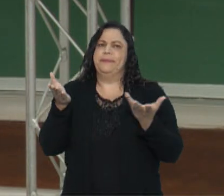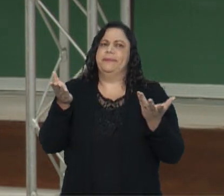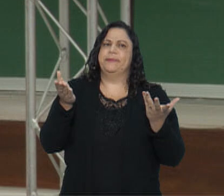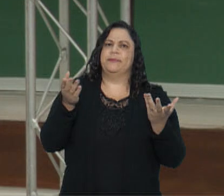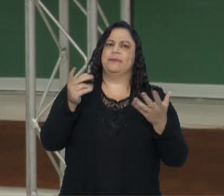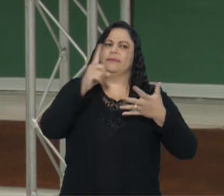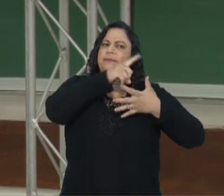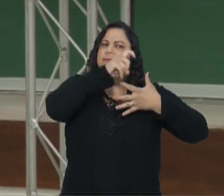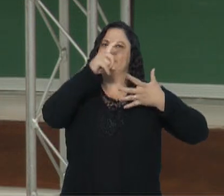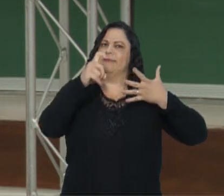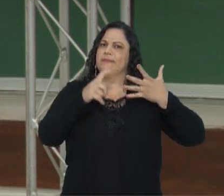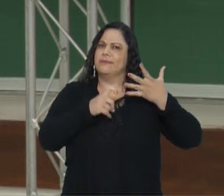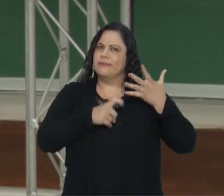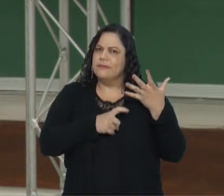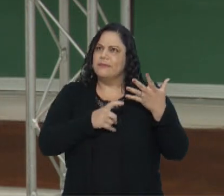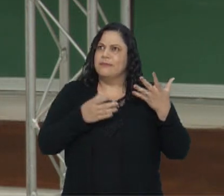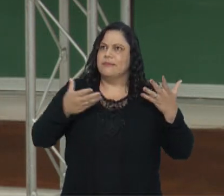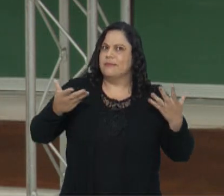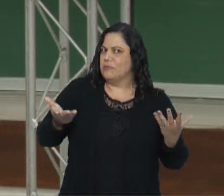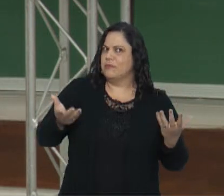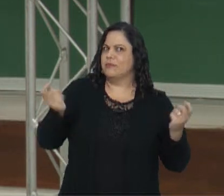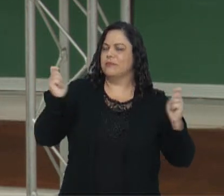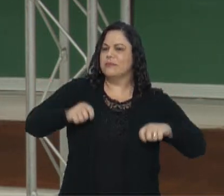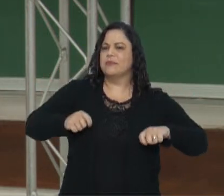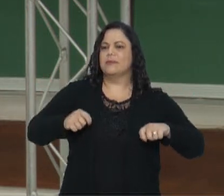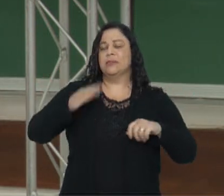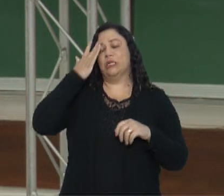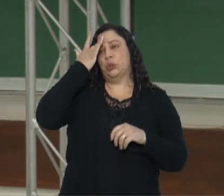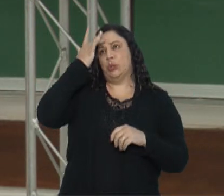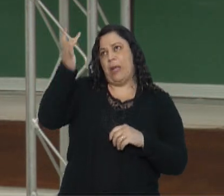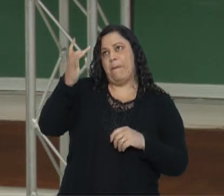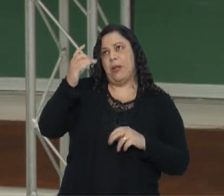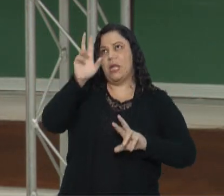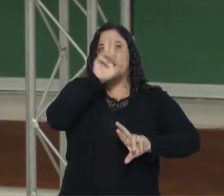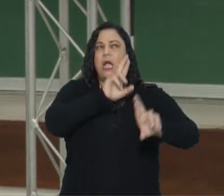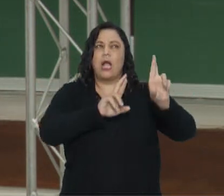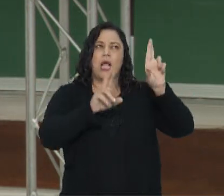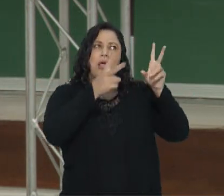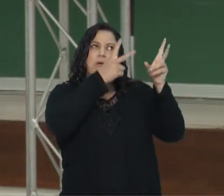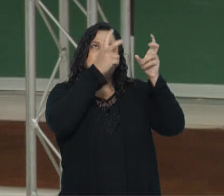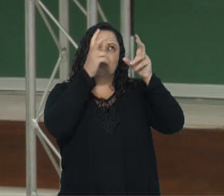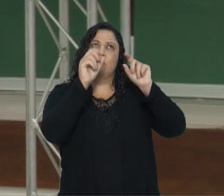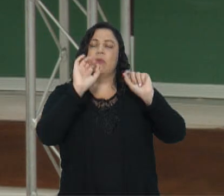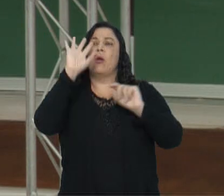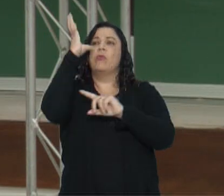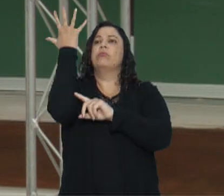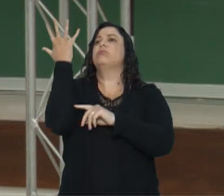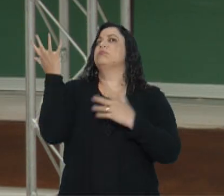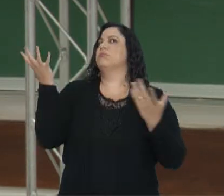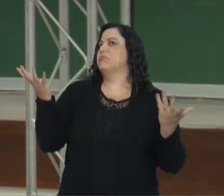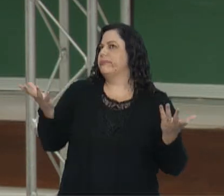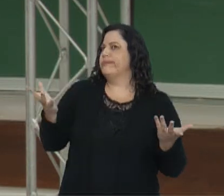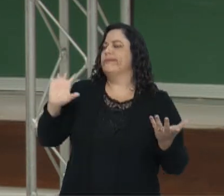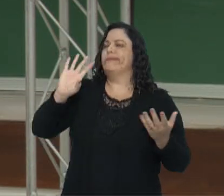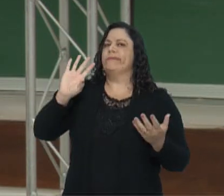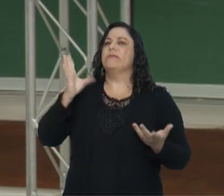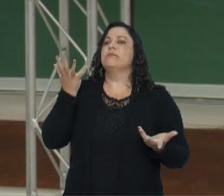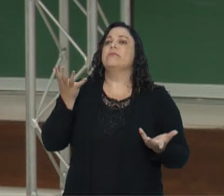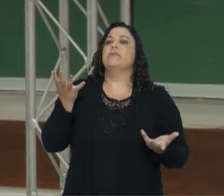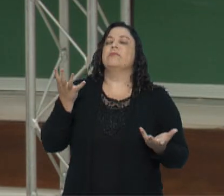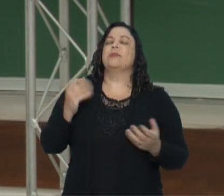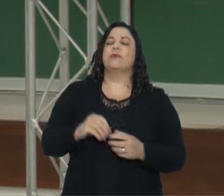hipótese. Eu preciso, né, chegar o dia de amanhã, verificar o tempo e ver se a ação vai ocorrer ou